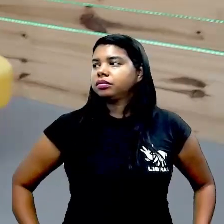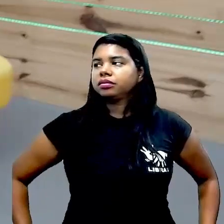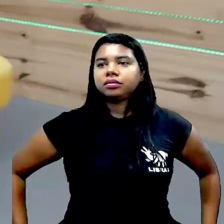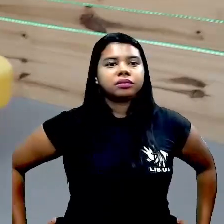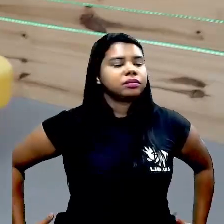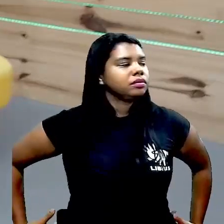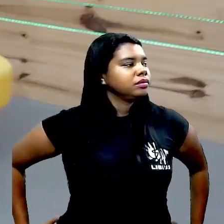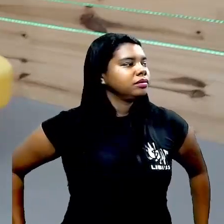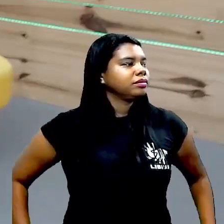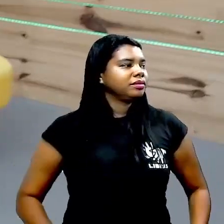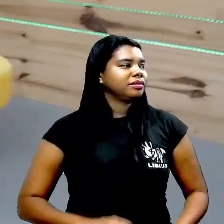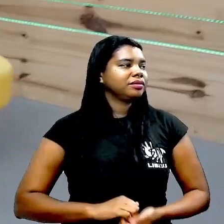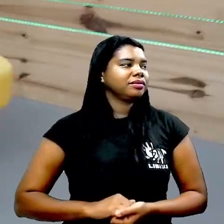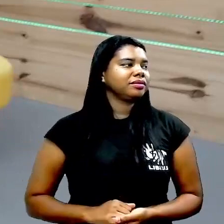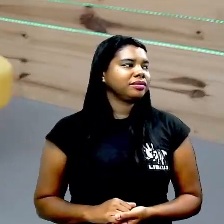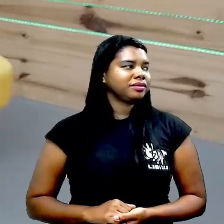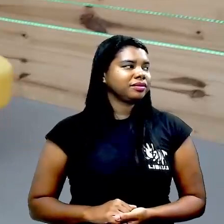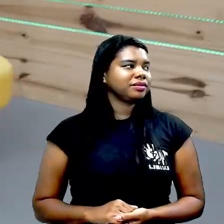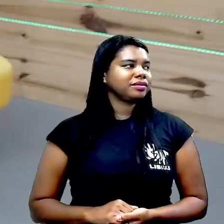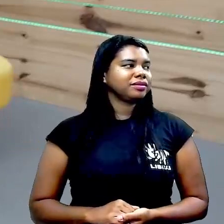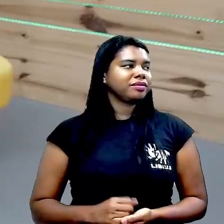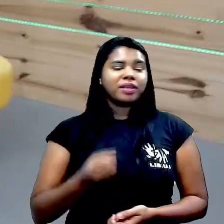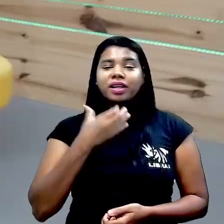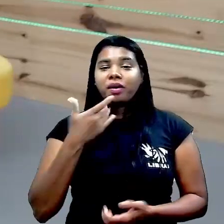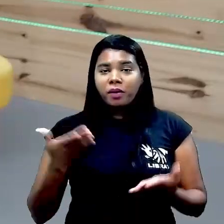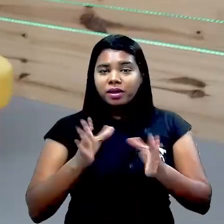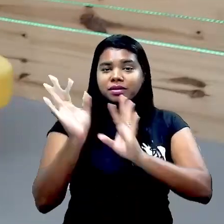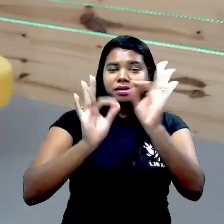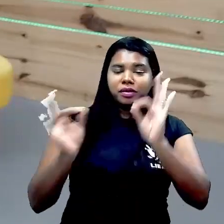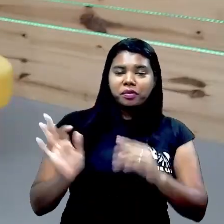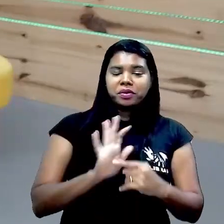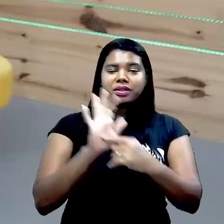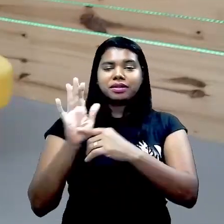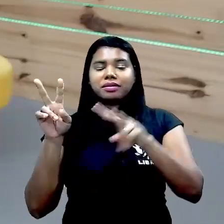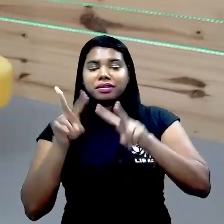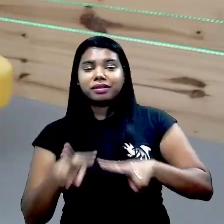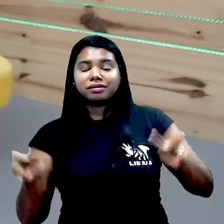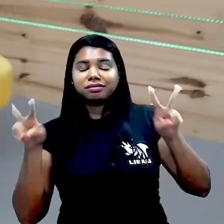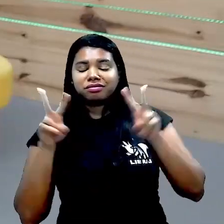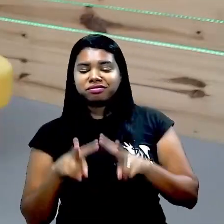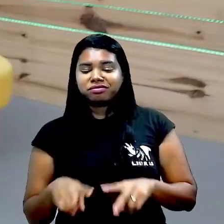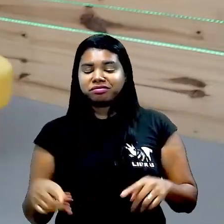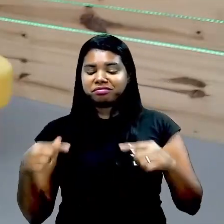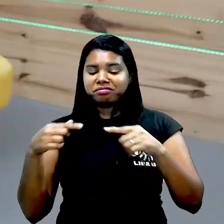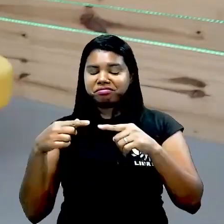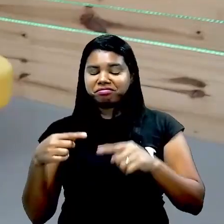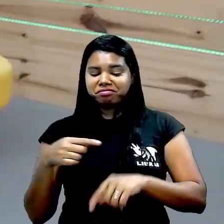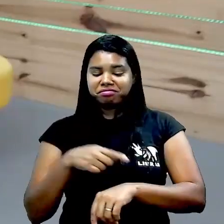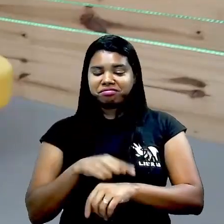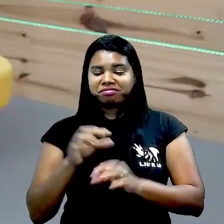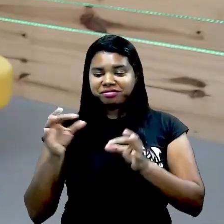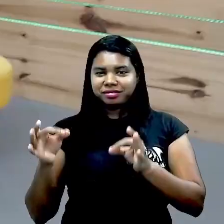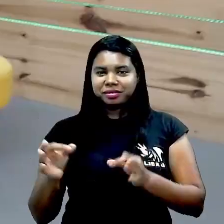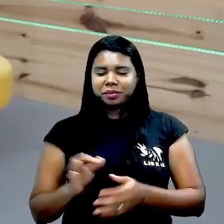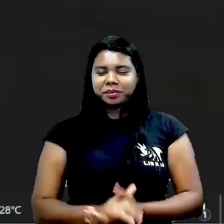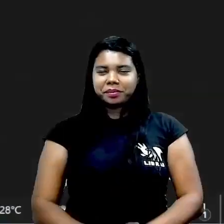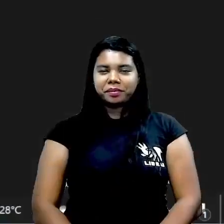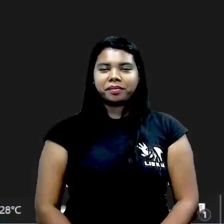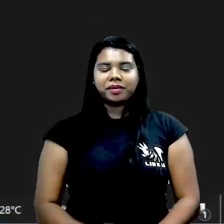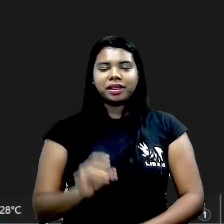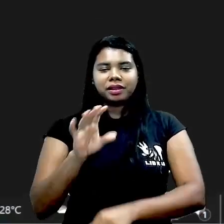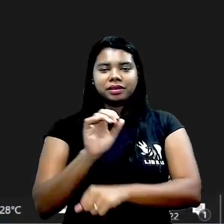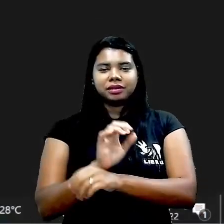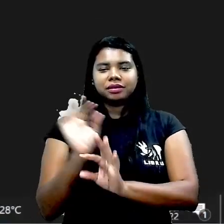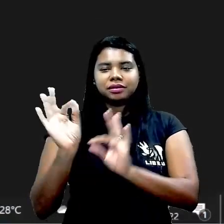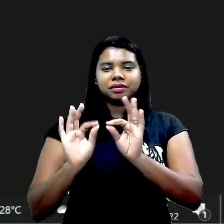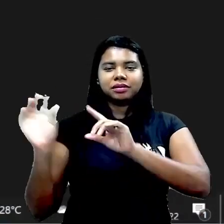Isso é bom que é ao vivo. Ao vivo é assim. Ao vivo. Então, estou só esperando aqui a